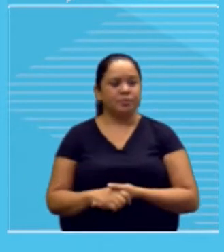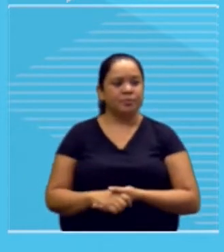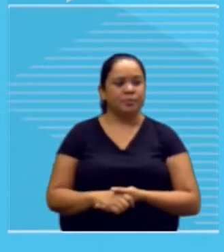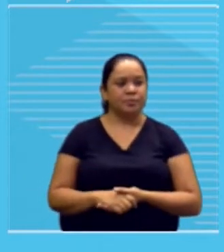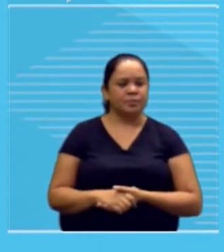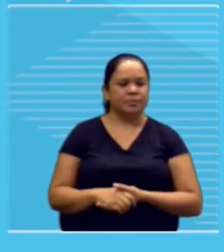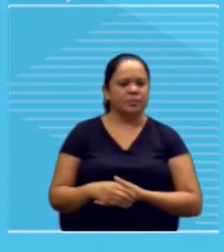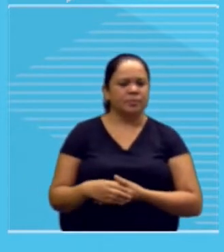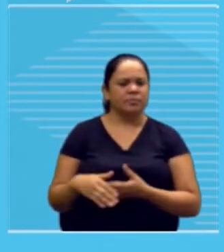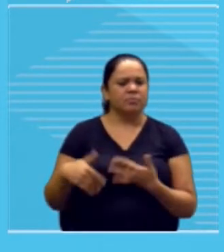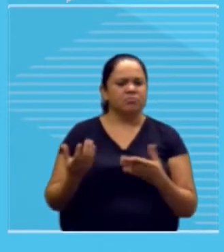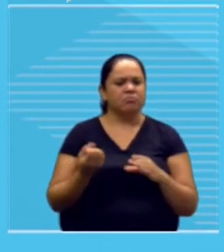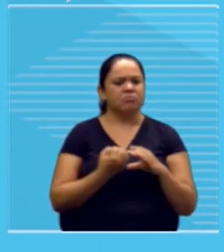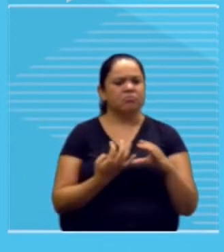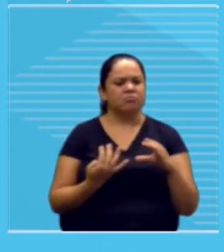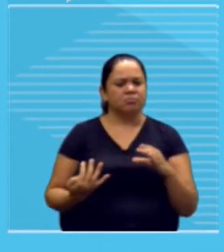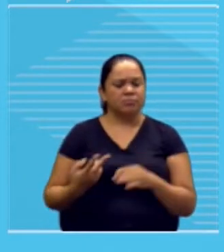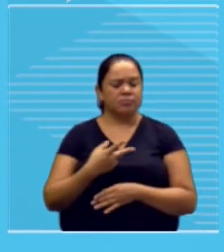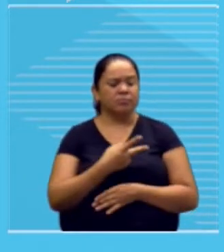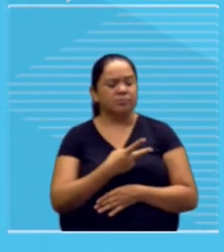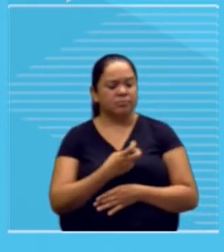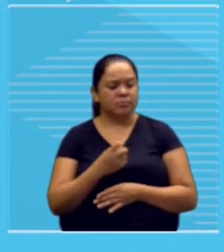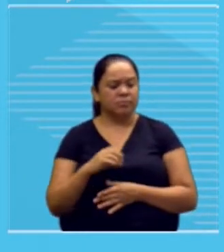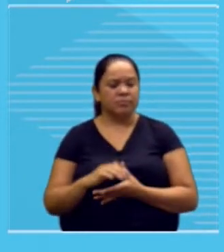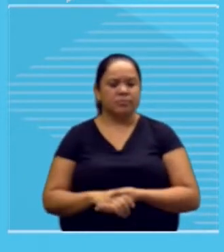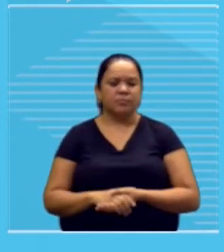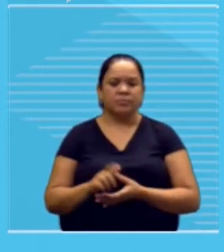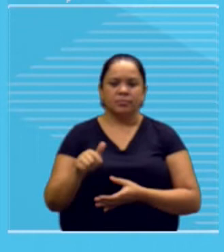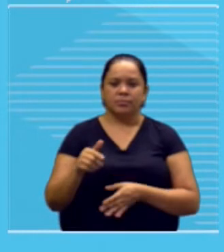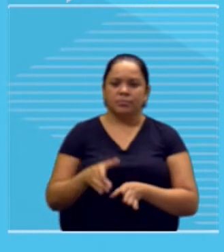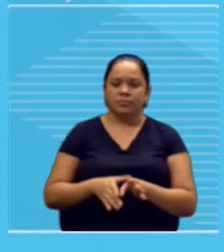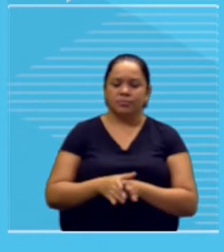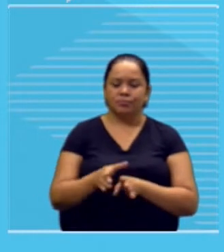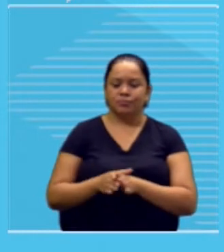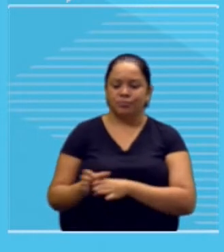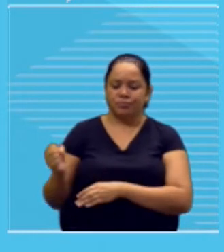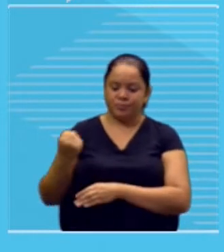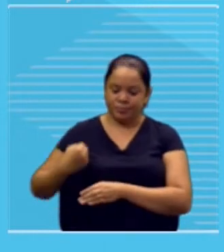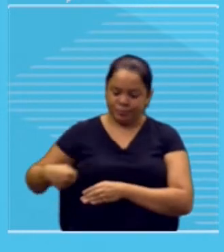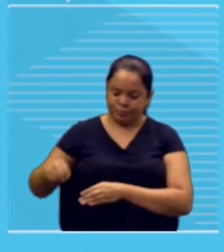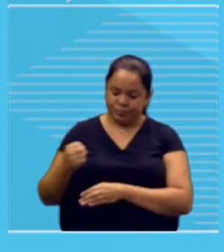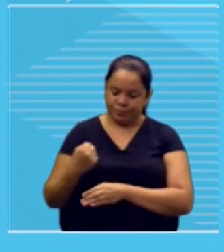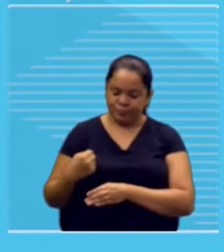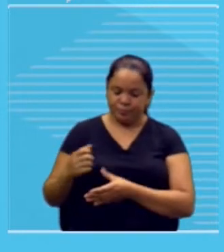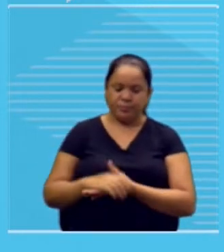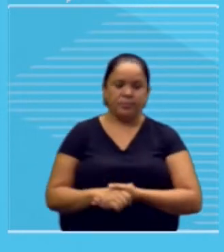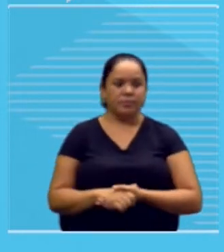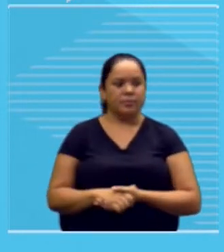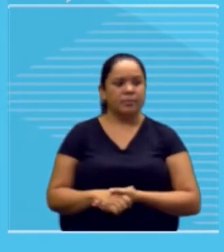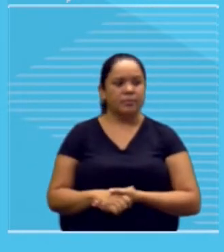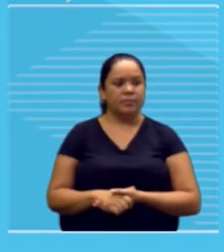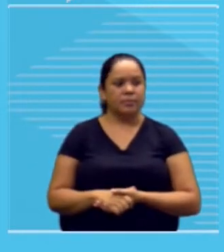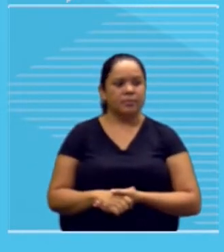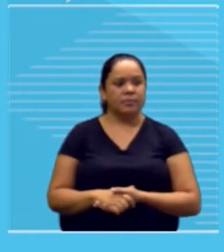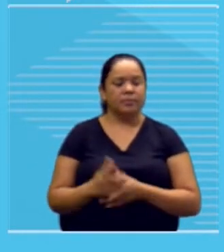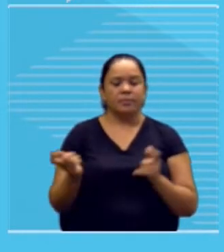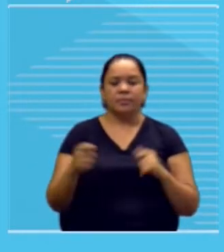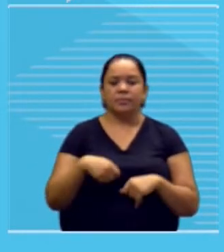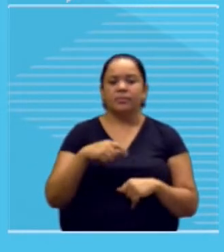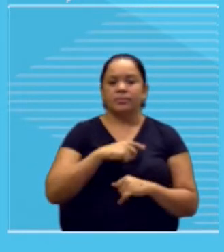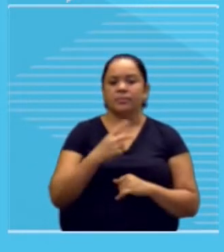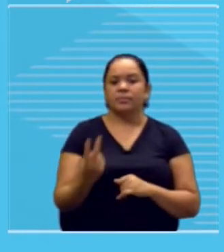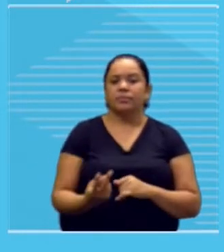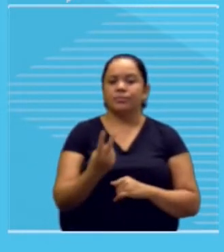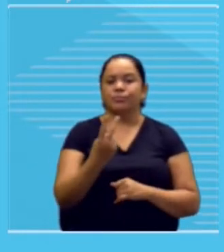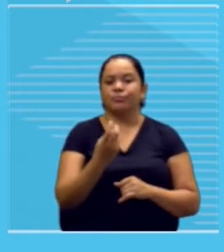preparo Quais são as características que na hora que eu venho você meu modo de preparo galera modo de preparo costuma ter duas características a